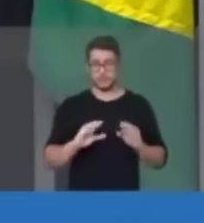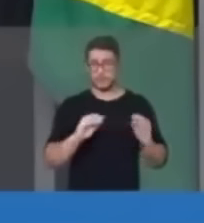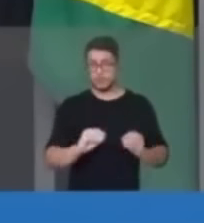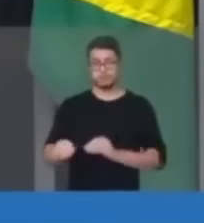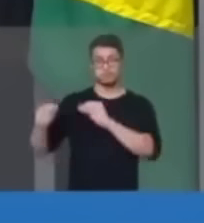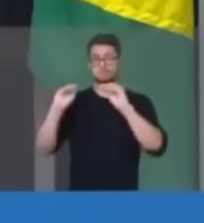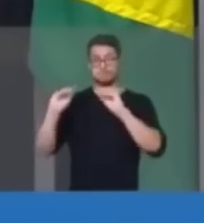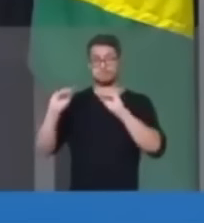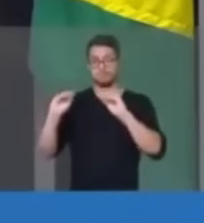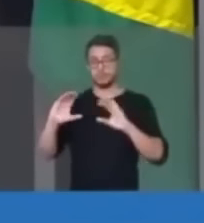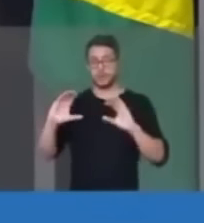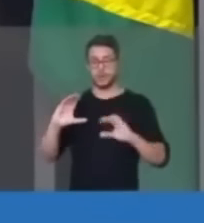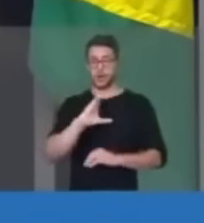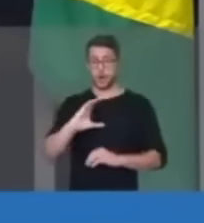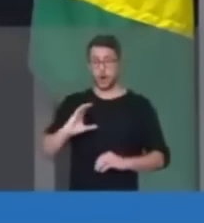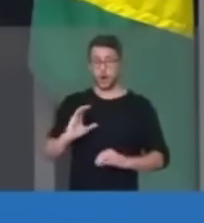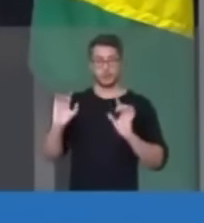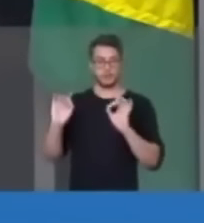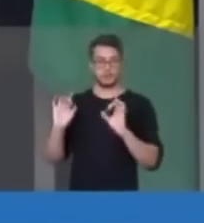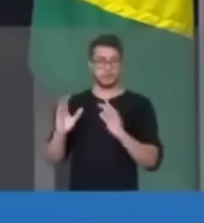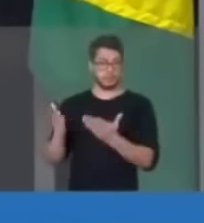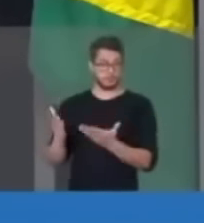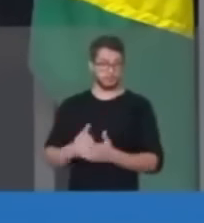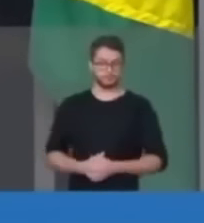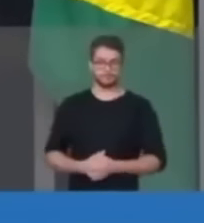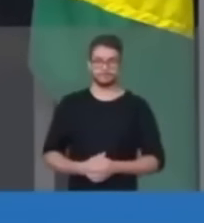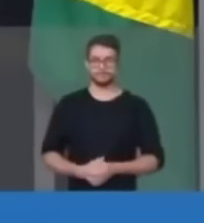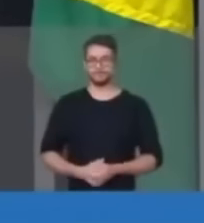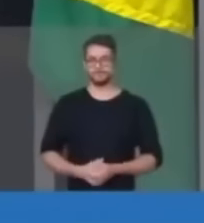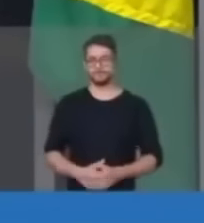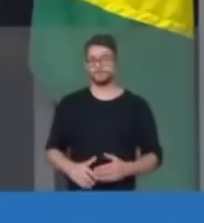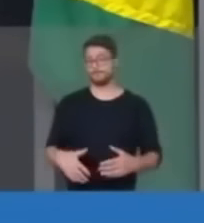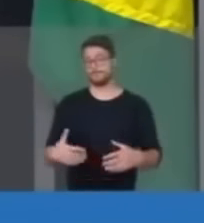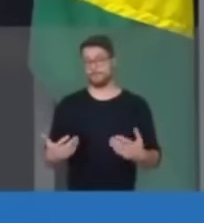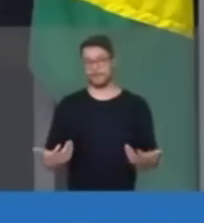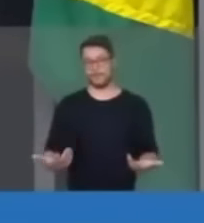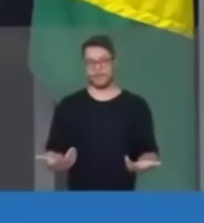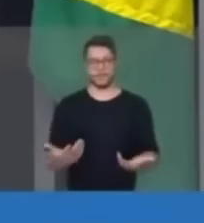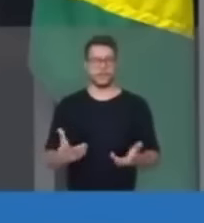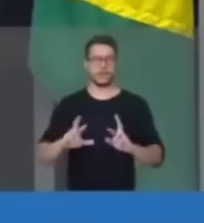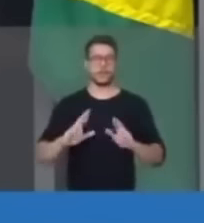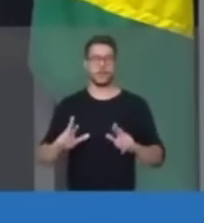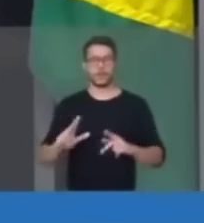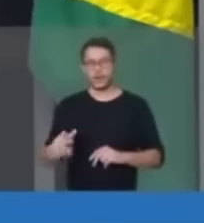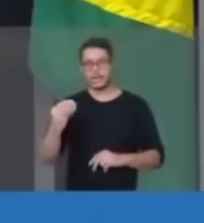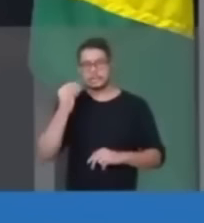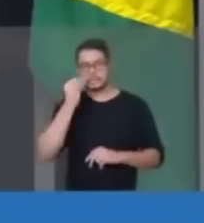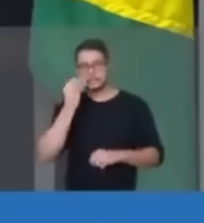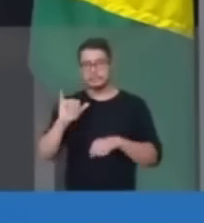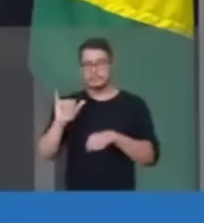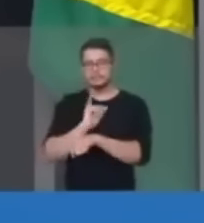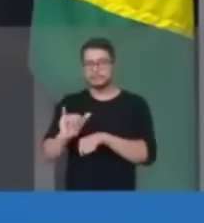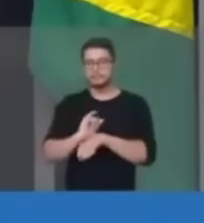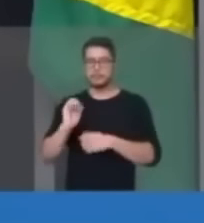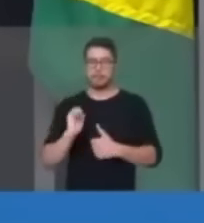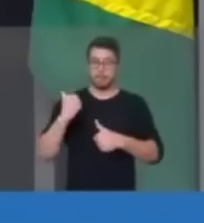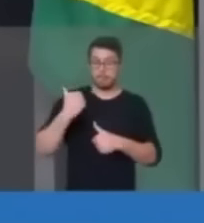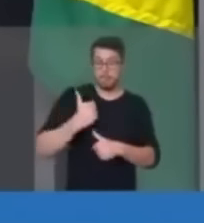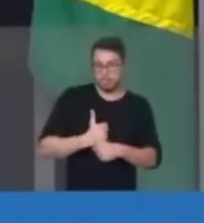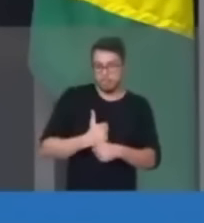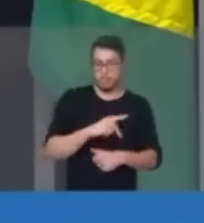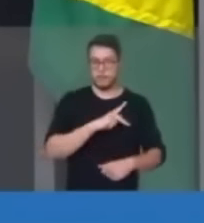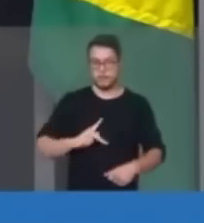para uma comissão especial veja não se trata aqui de usá-lo como moeda de troca para sucessão na Câmara dos Deputados é uma matéria